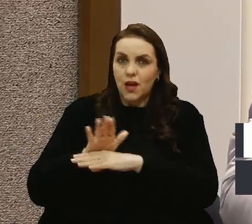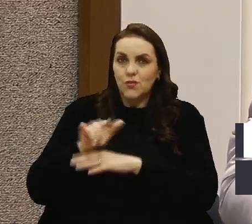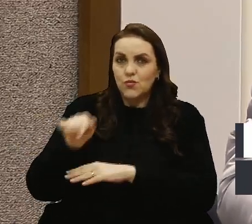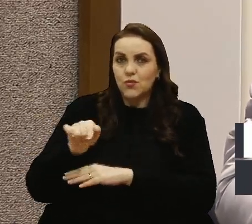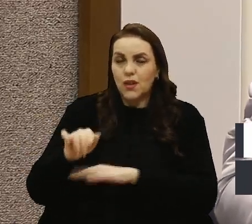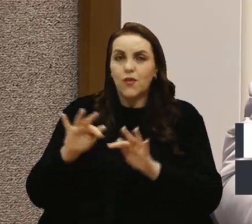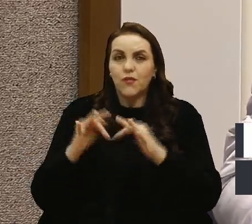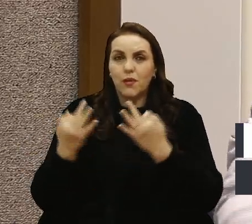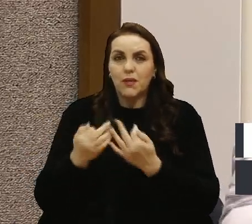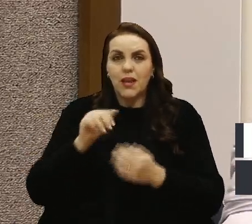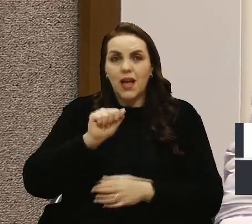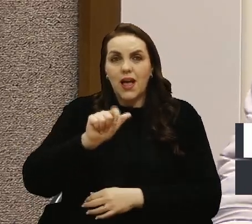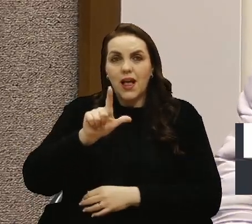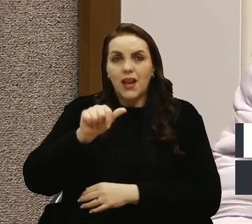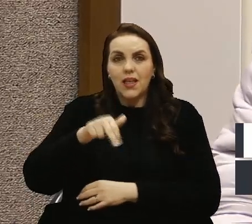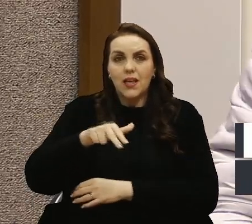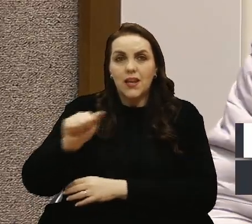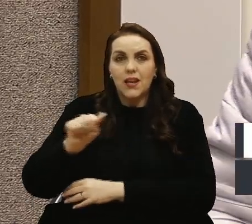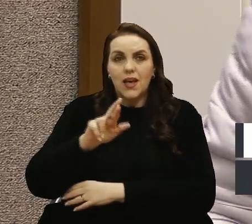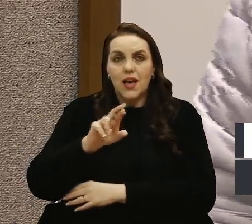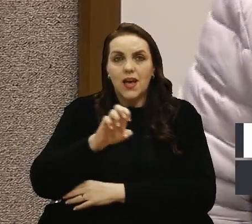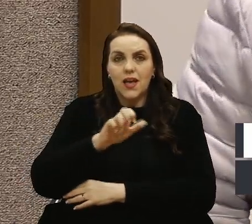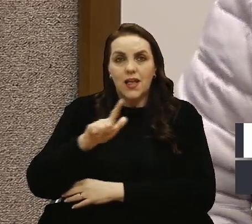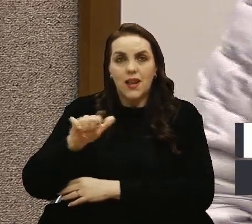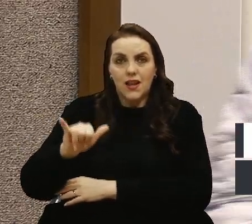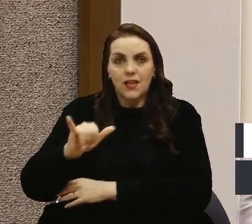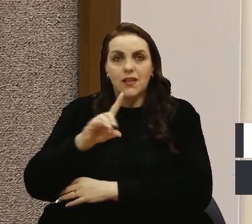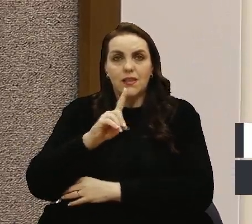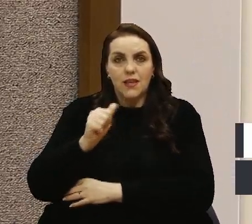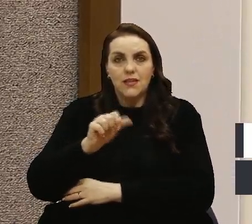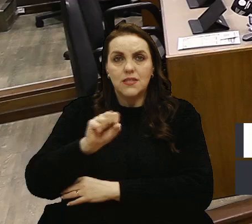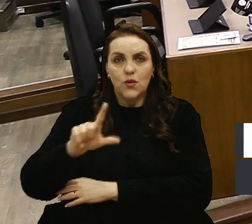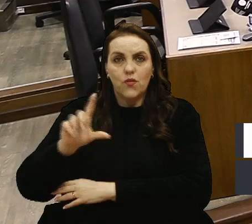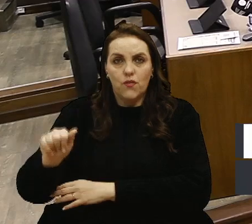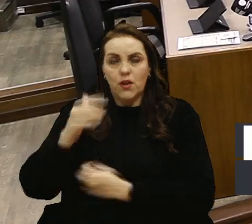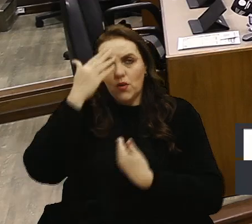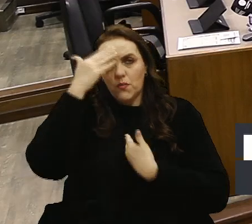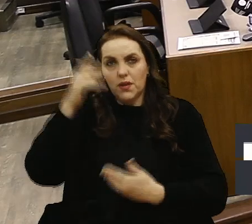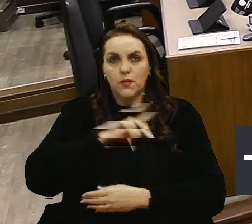família da Alana Raeli da Silva. Seria isso, senhor presidente, muito obrigado ao senhor.